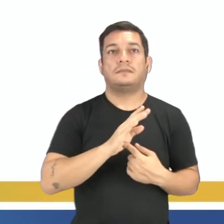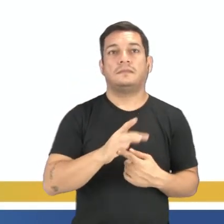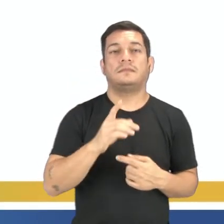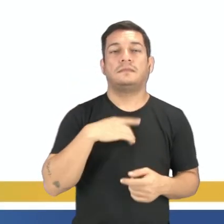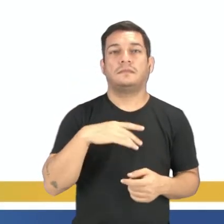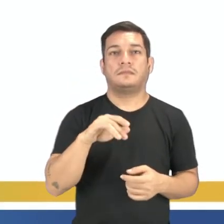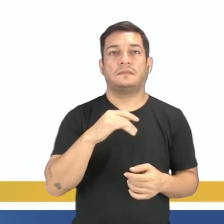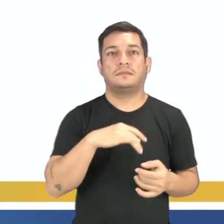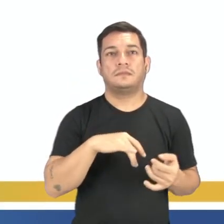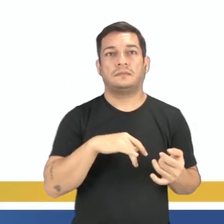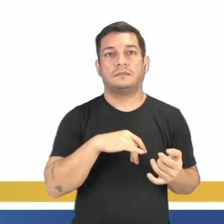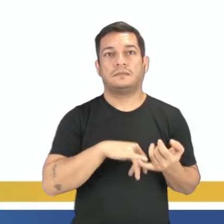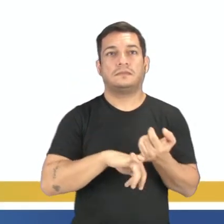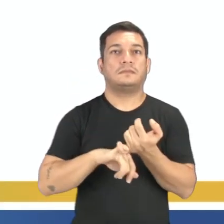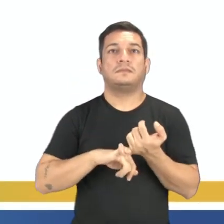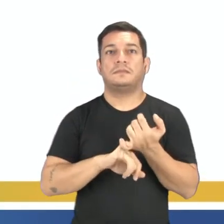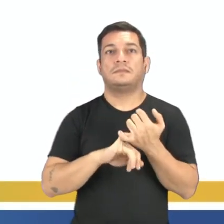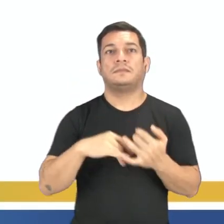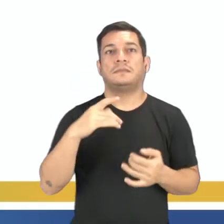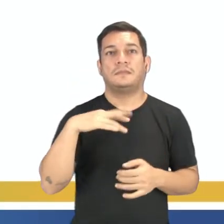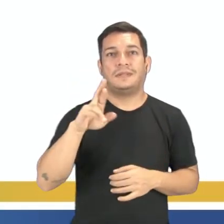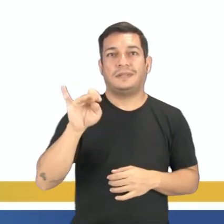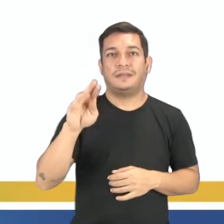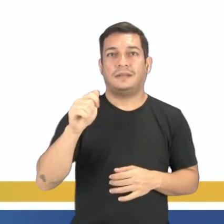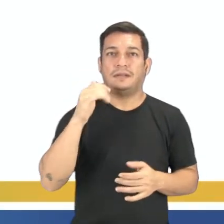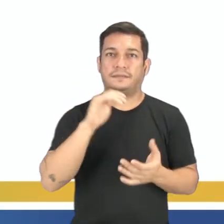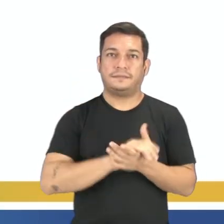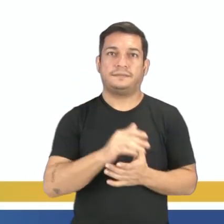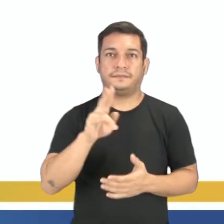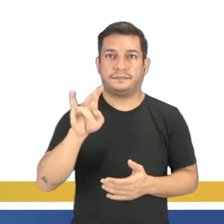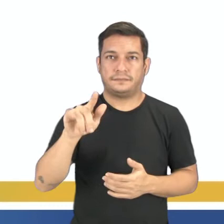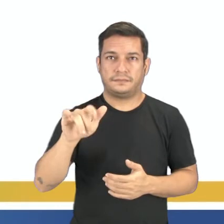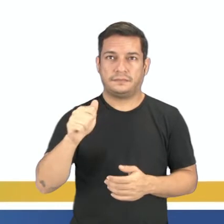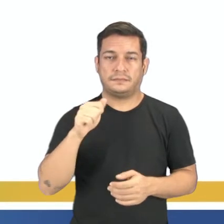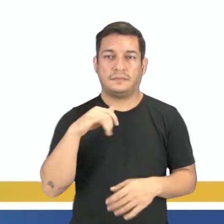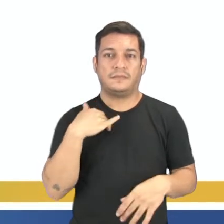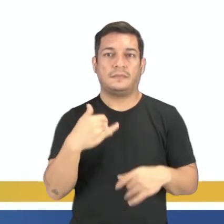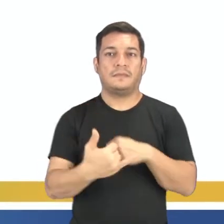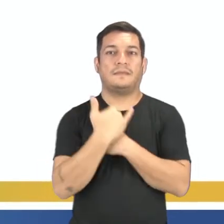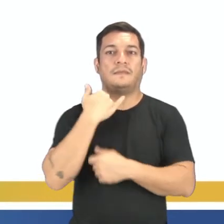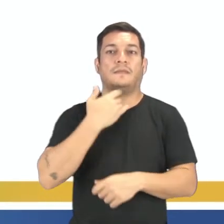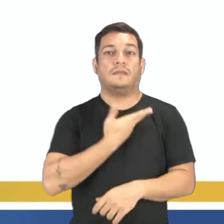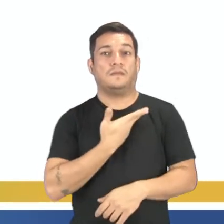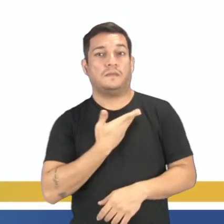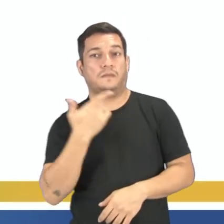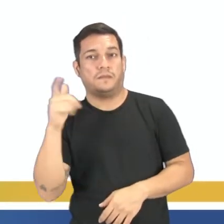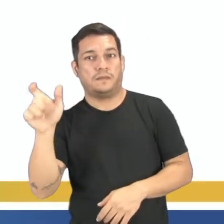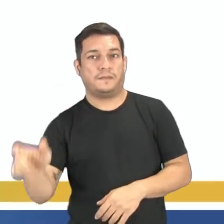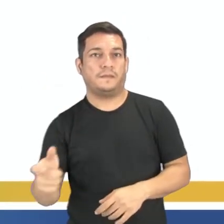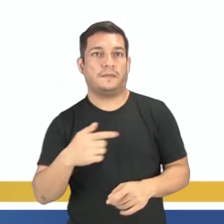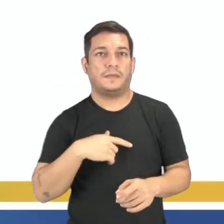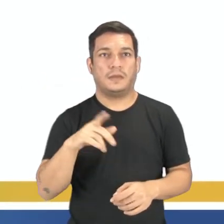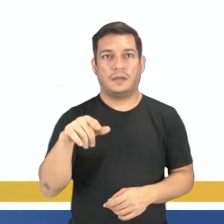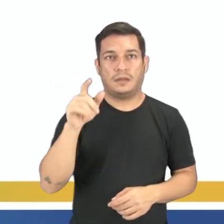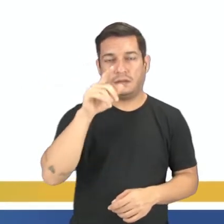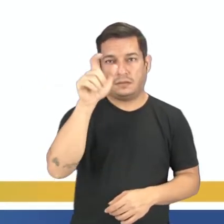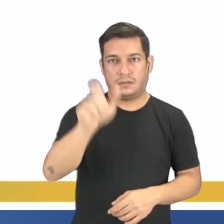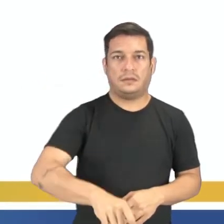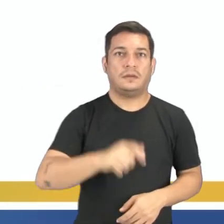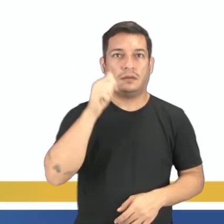com Vilela, o trai com o amigo Camilo? Caracteriza a personagem feminina como